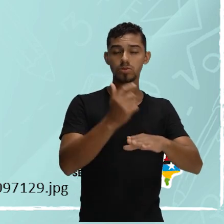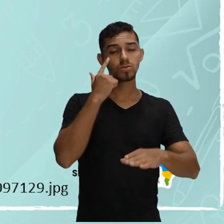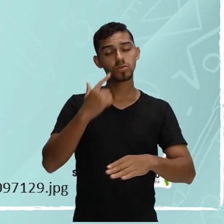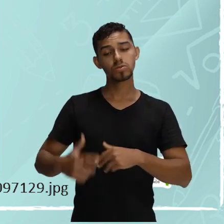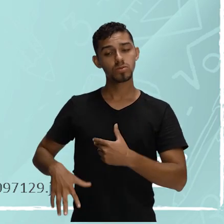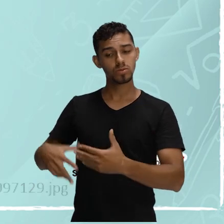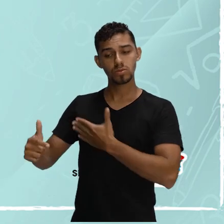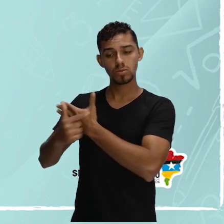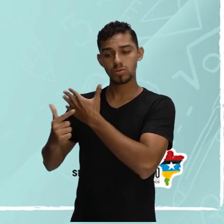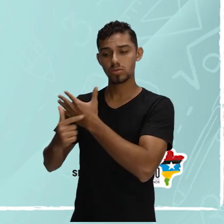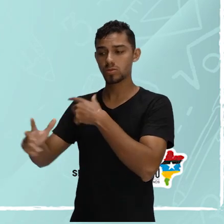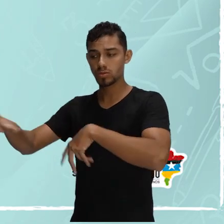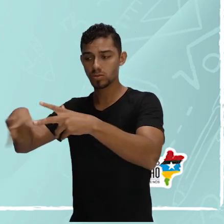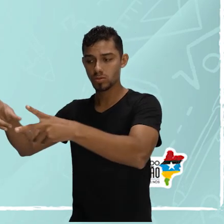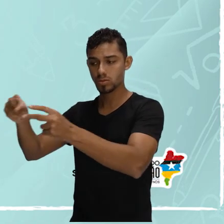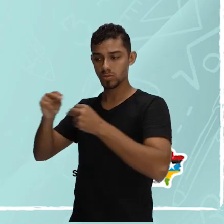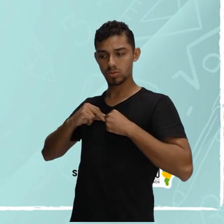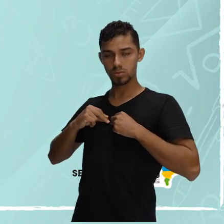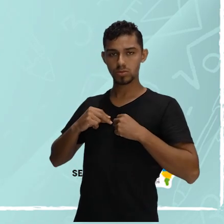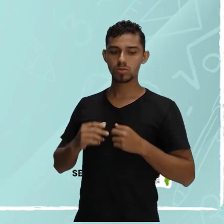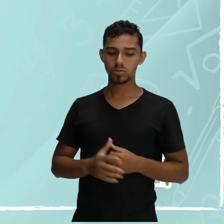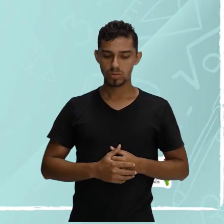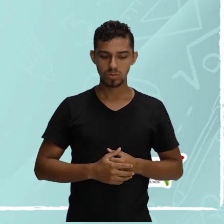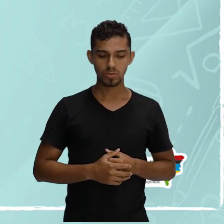adquirido, ok? Vamos lá.